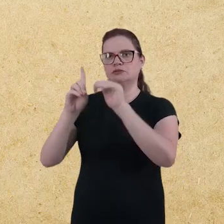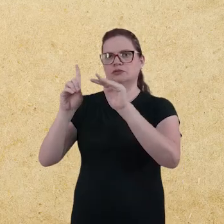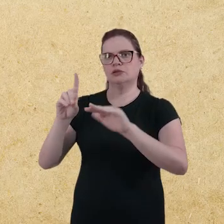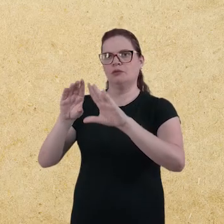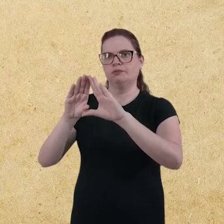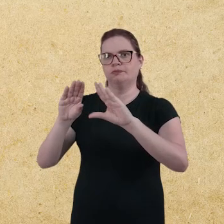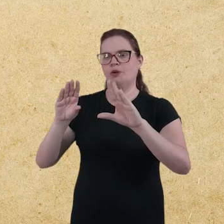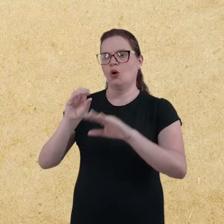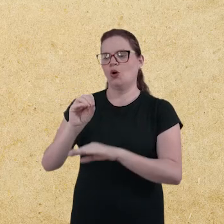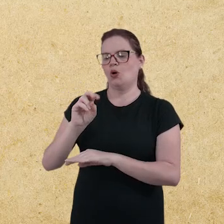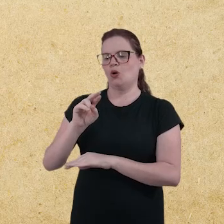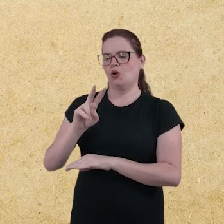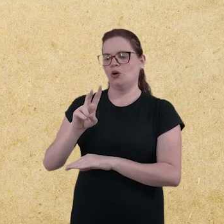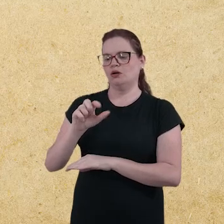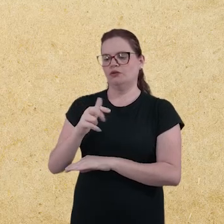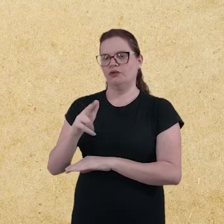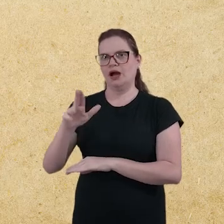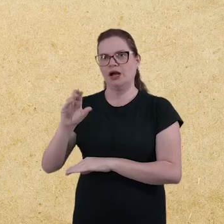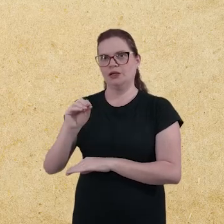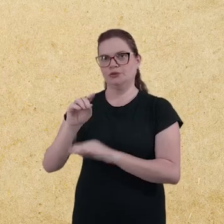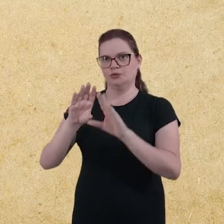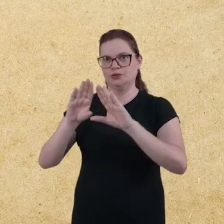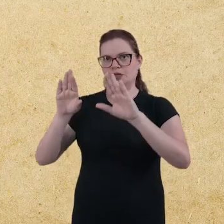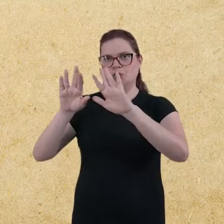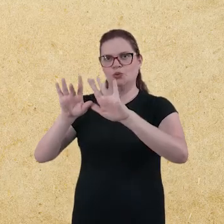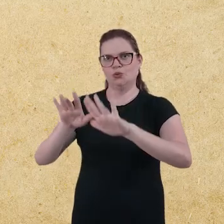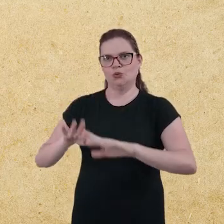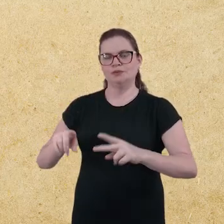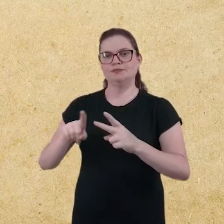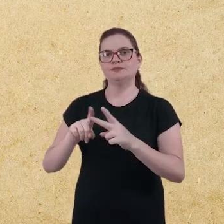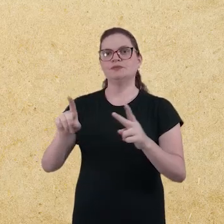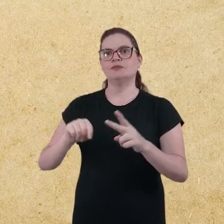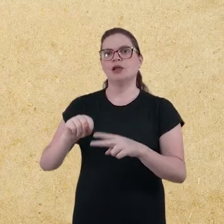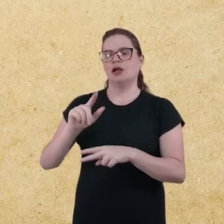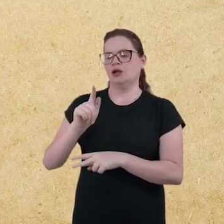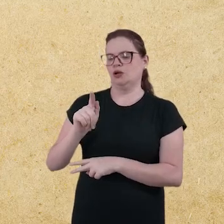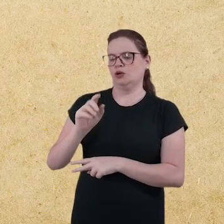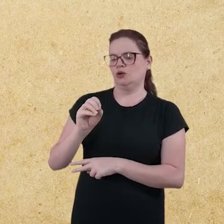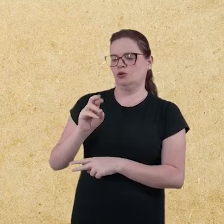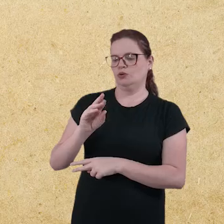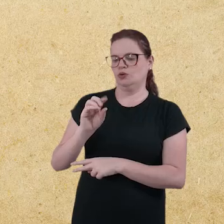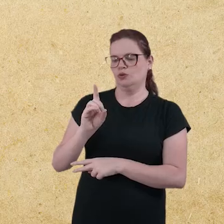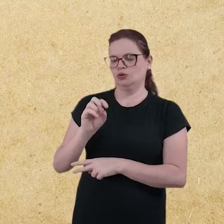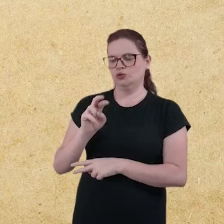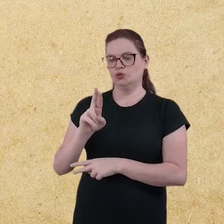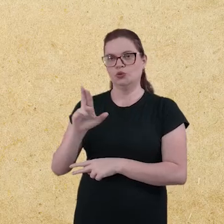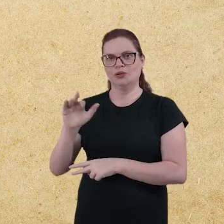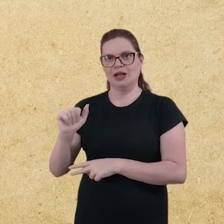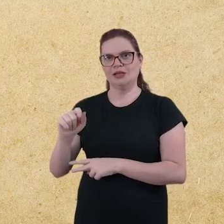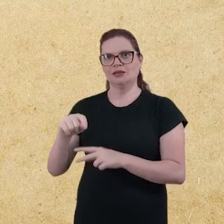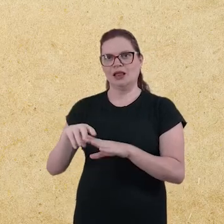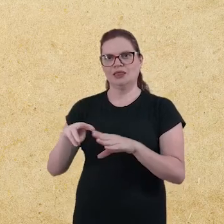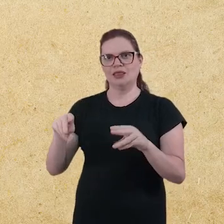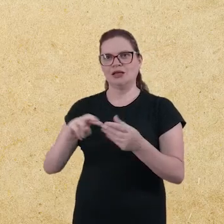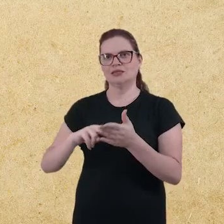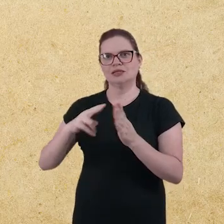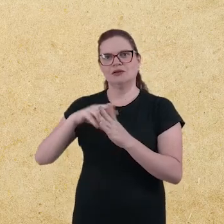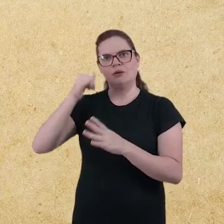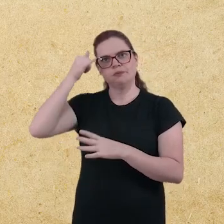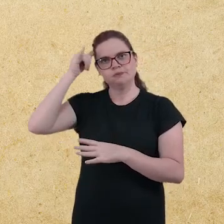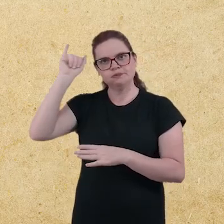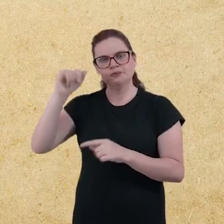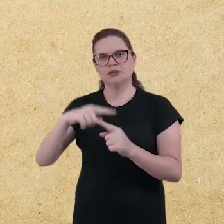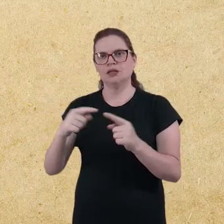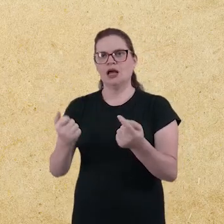dos céus, era o primeiro ponto, as gorduras da terra, a abundância do trigo e do mosto. E ainda falou, né,